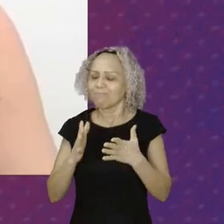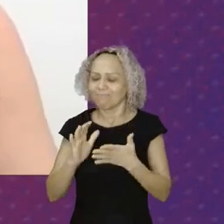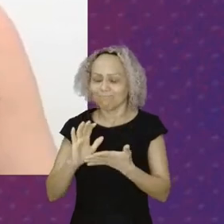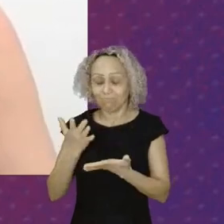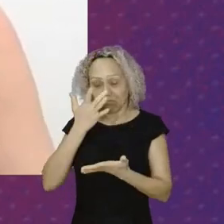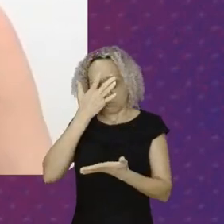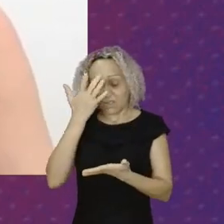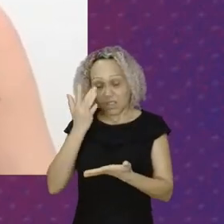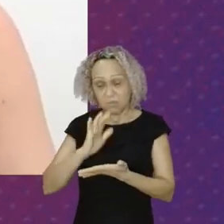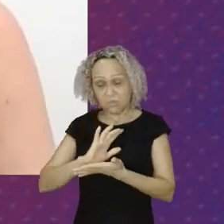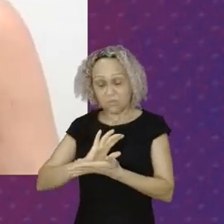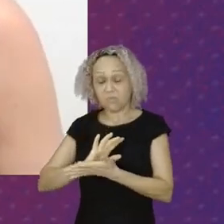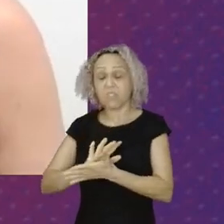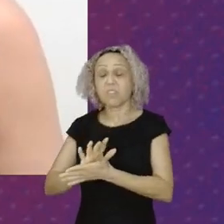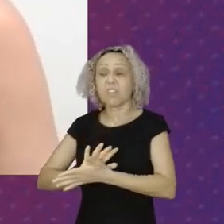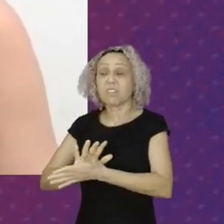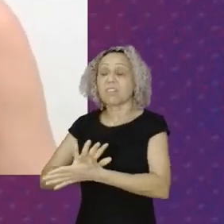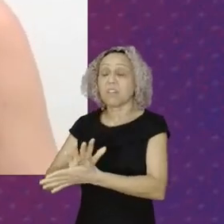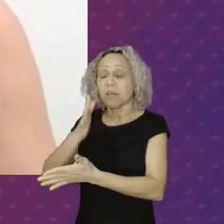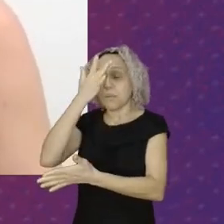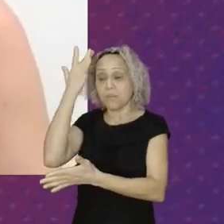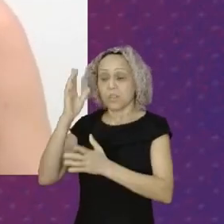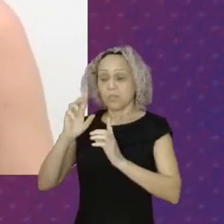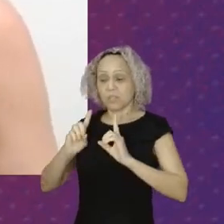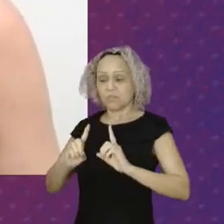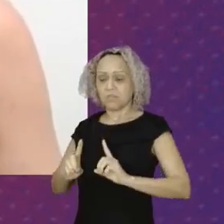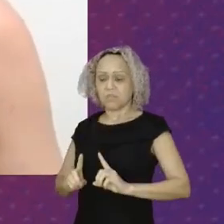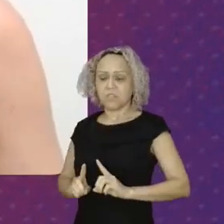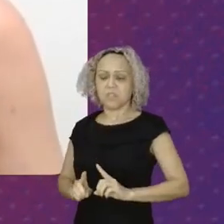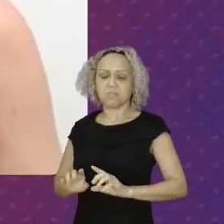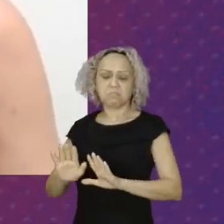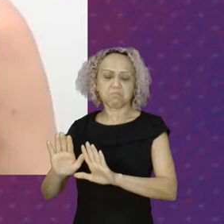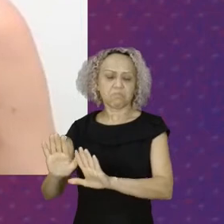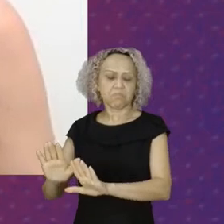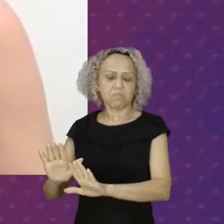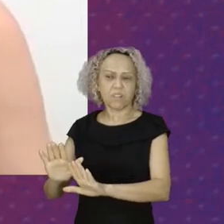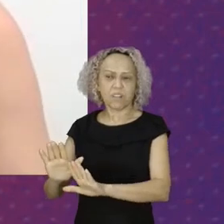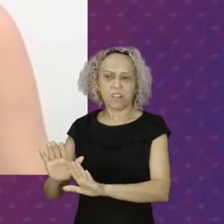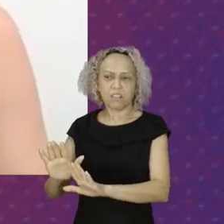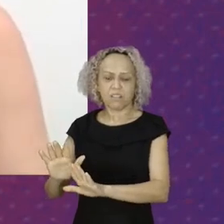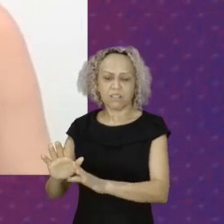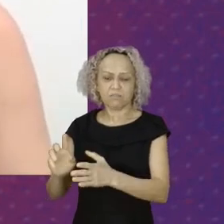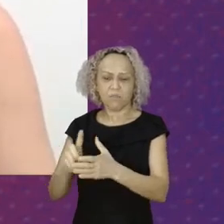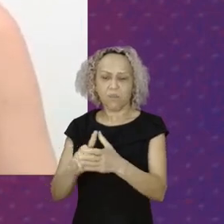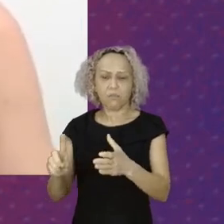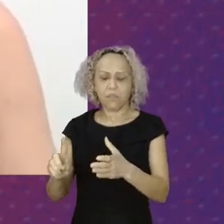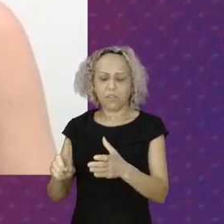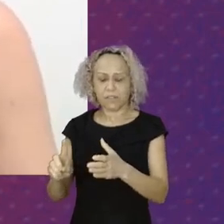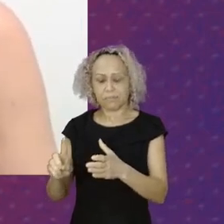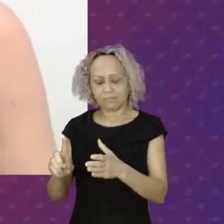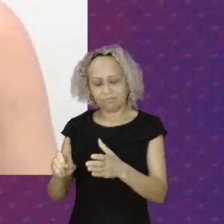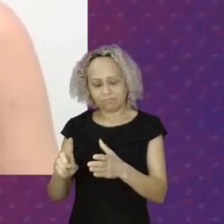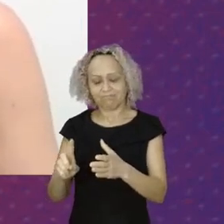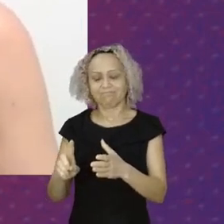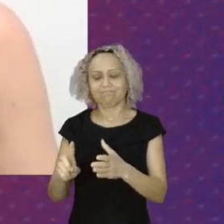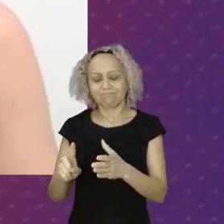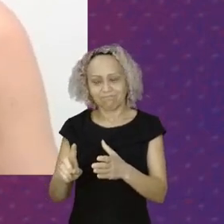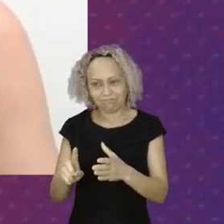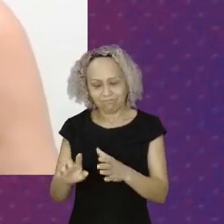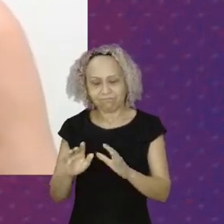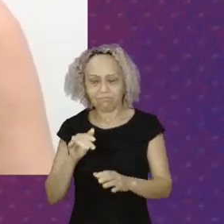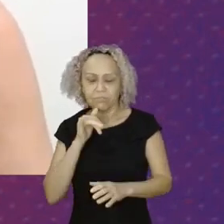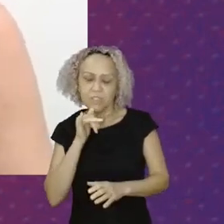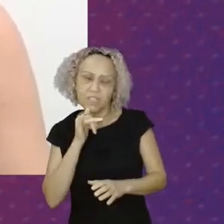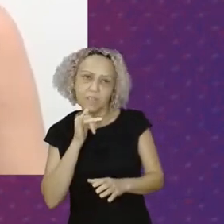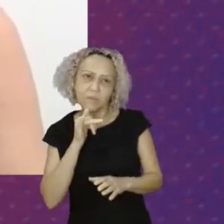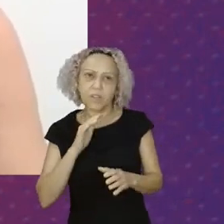com deficiência deve ficar apartada entre elas, quando crianças, quando